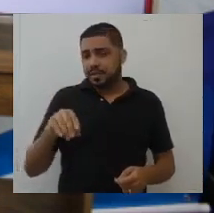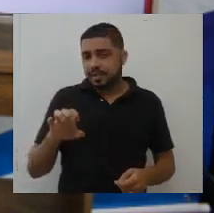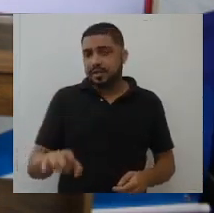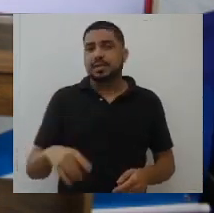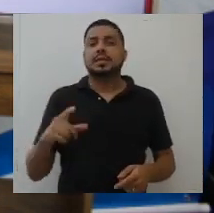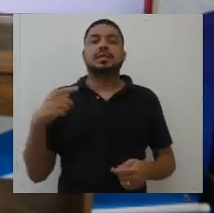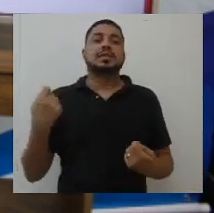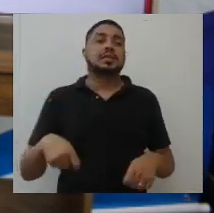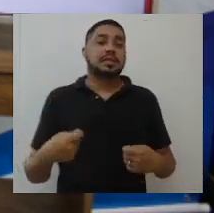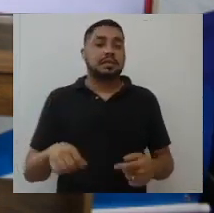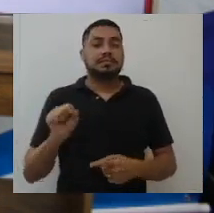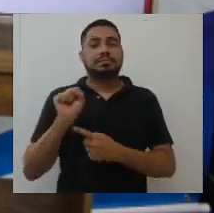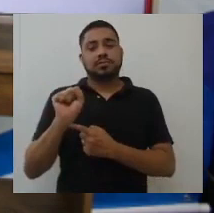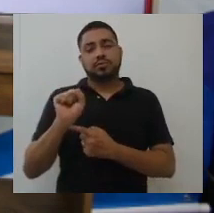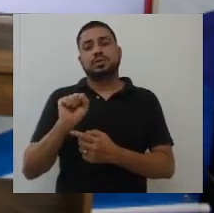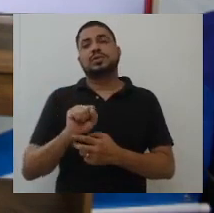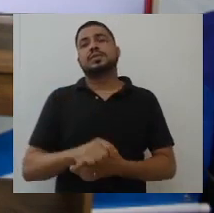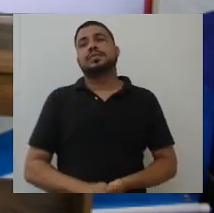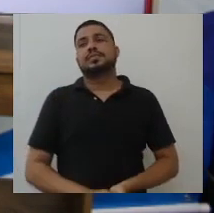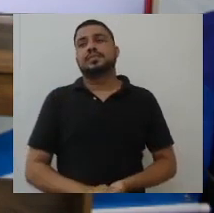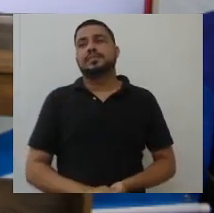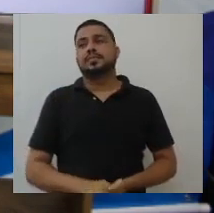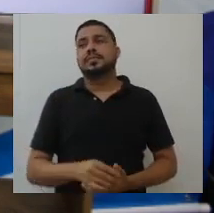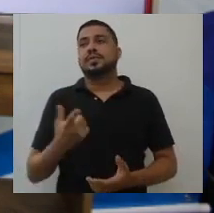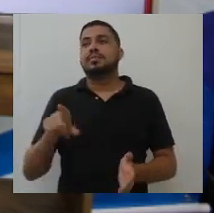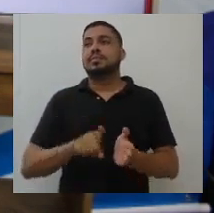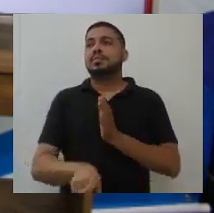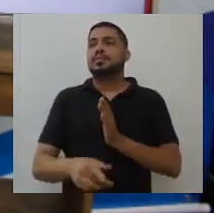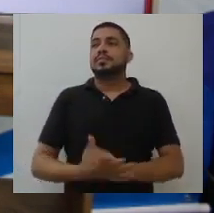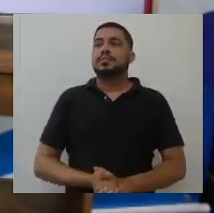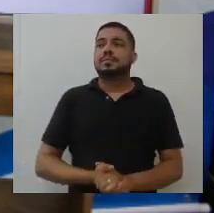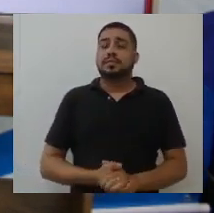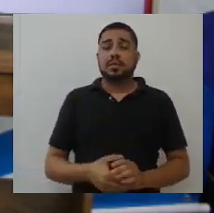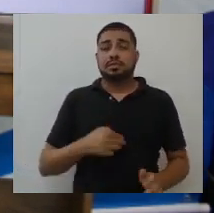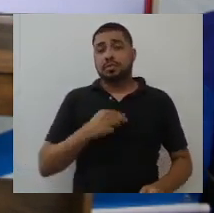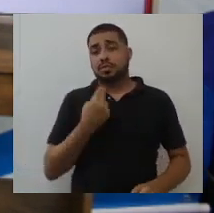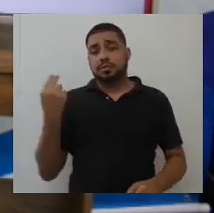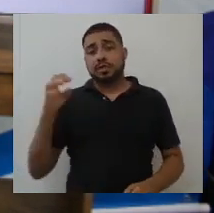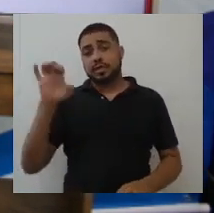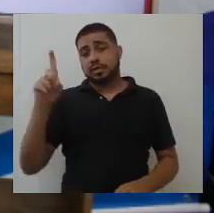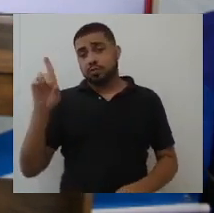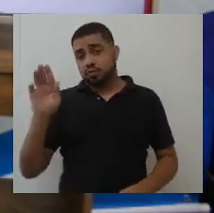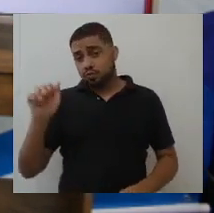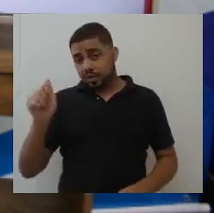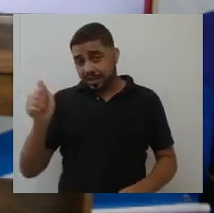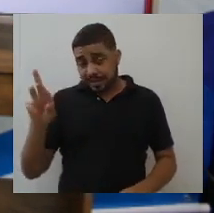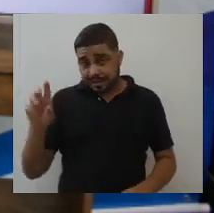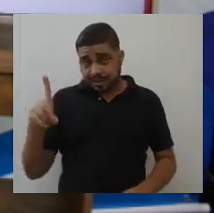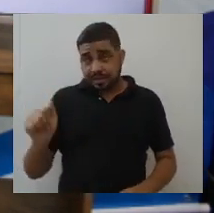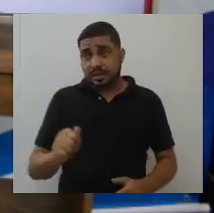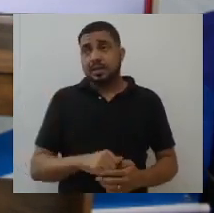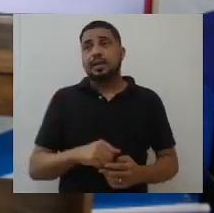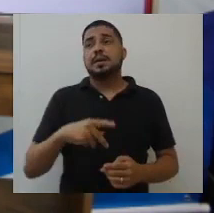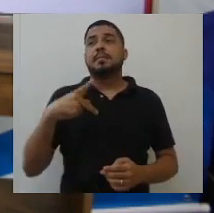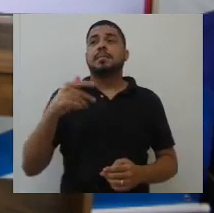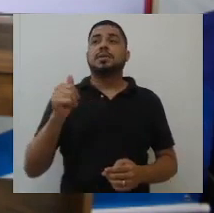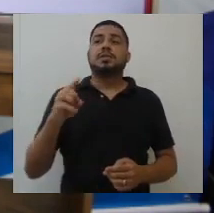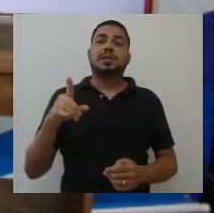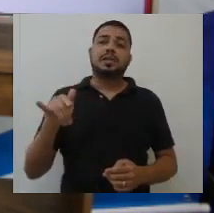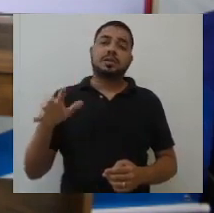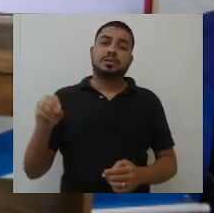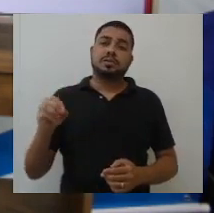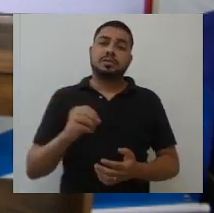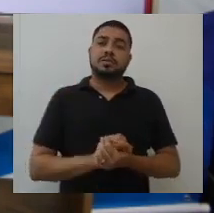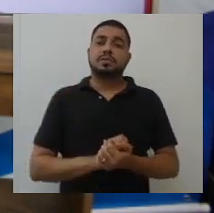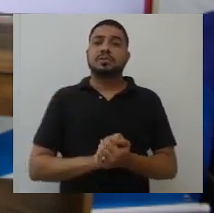um sujeito lá indicado. Tá bem? Próxima pergunta. Meu nome é Eduarda Paudalho, Pernambuco. Qual é a